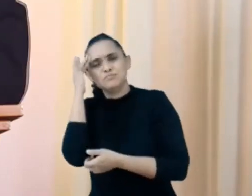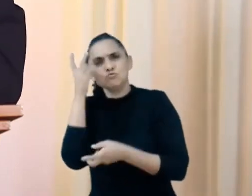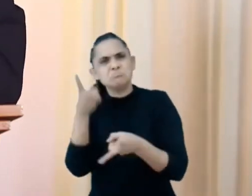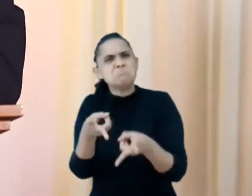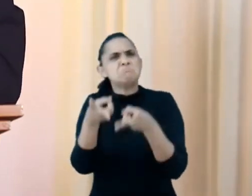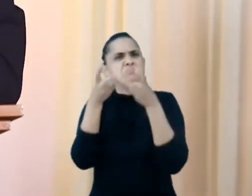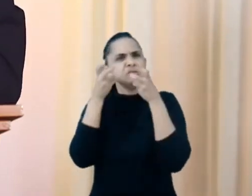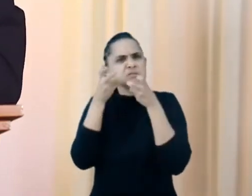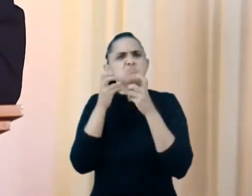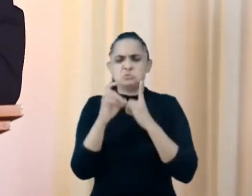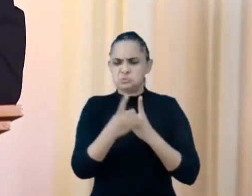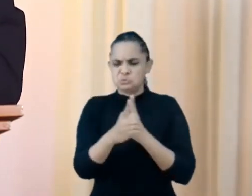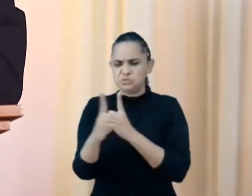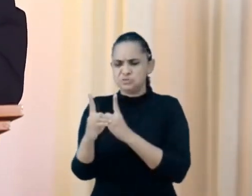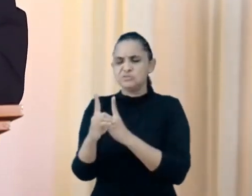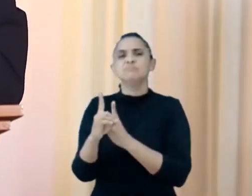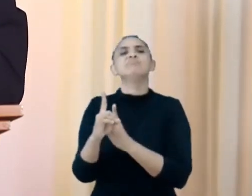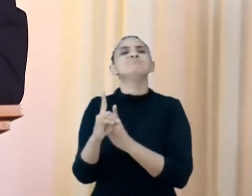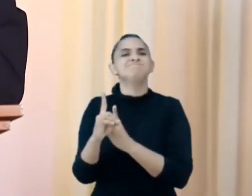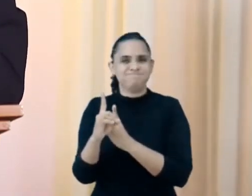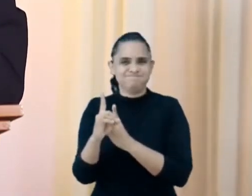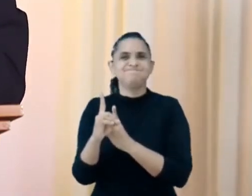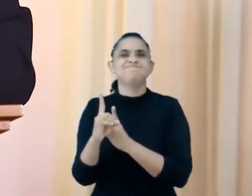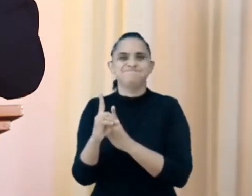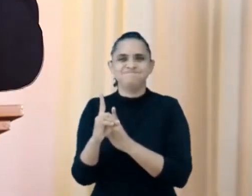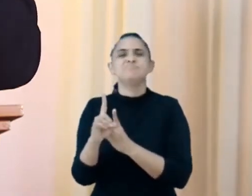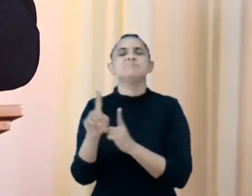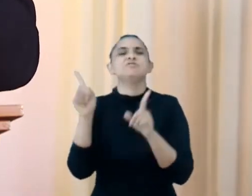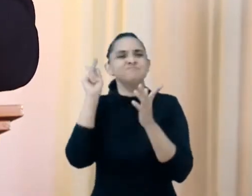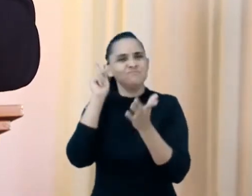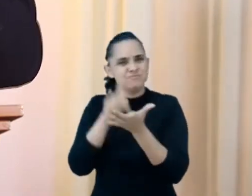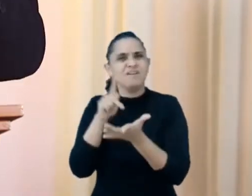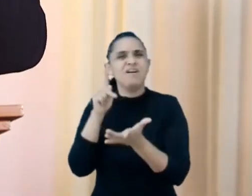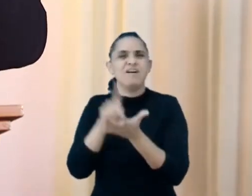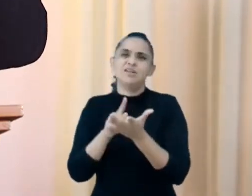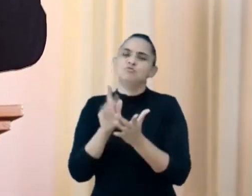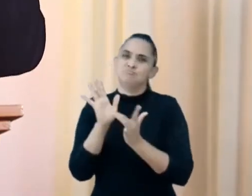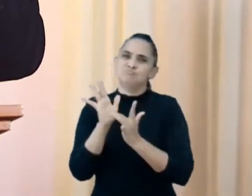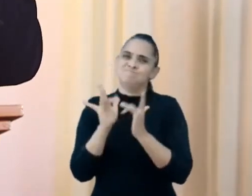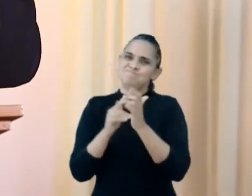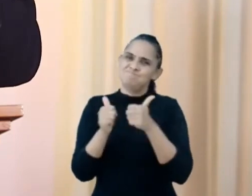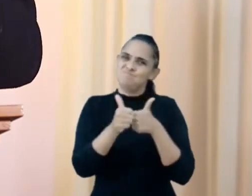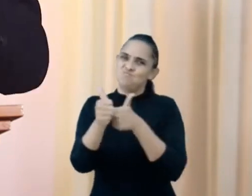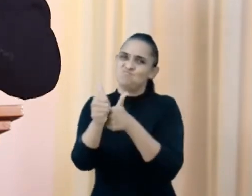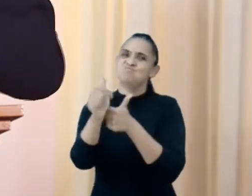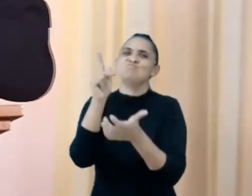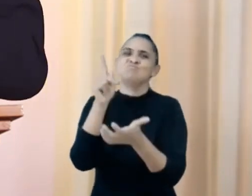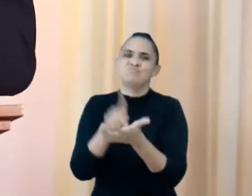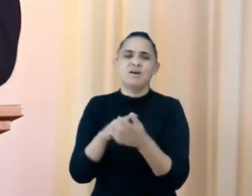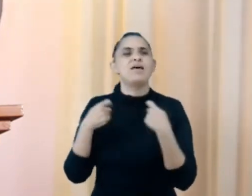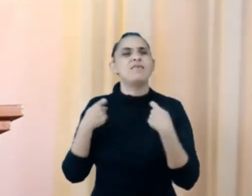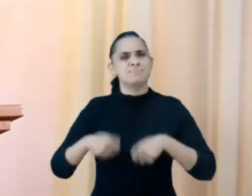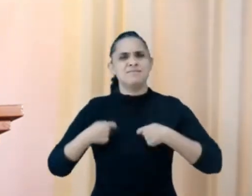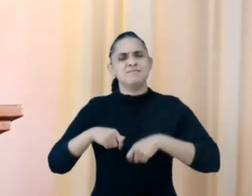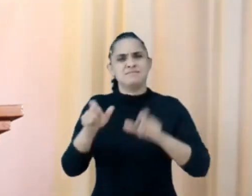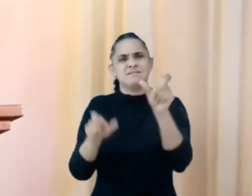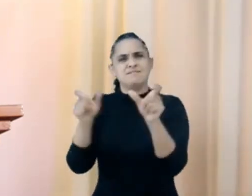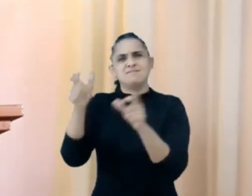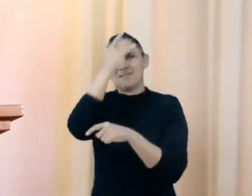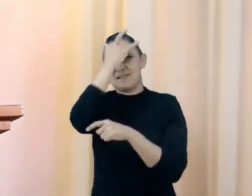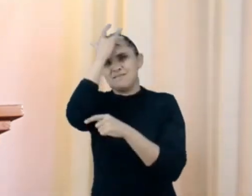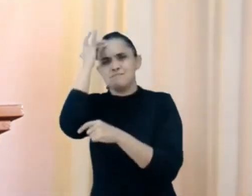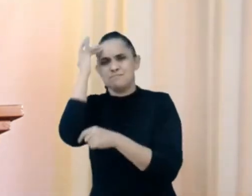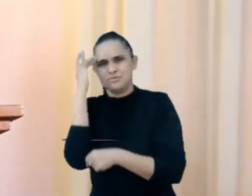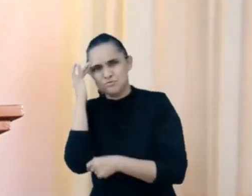Cristo através da vida deles. Era a necessidade do ser humano que dava o tom